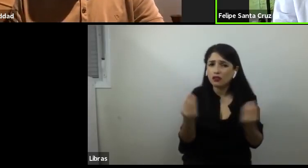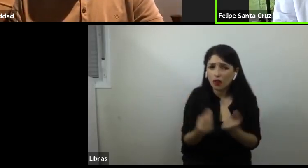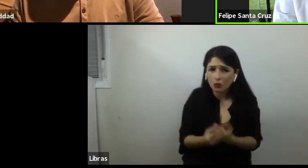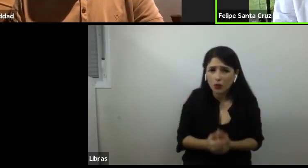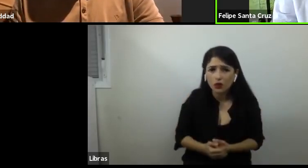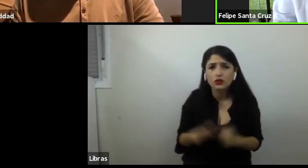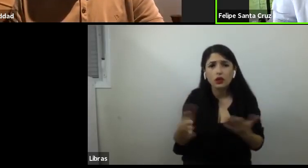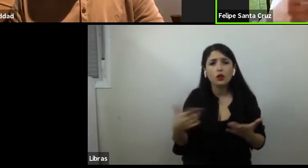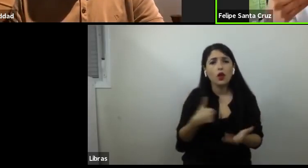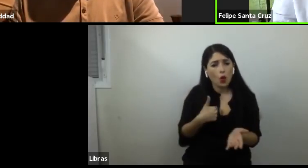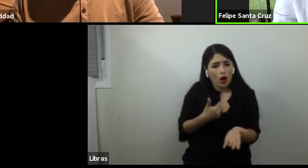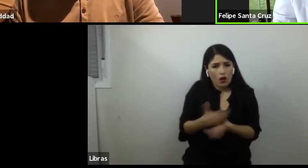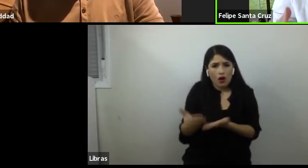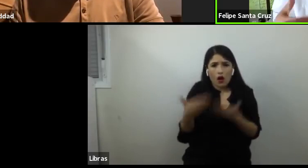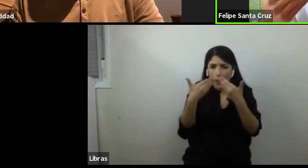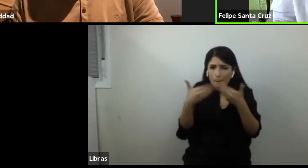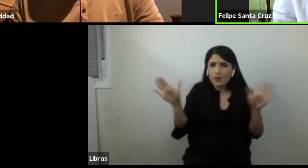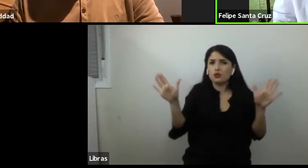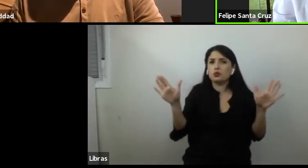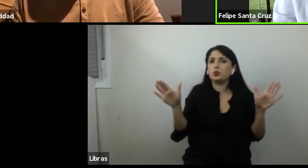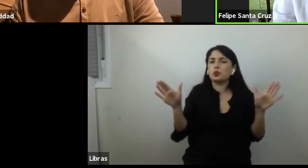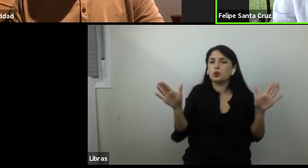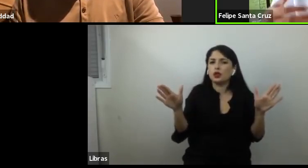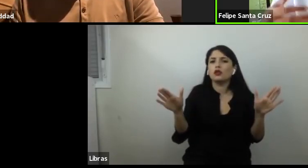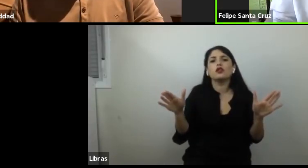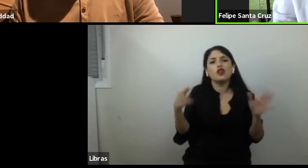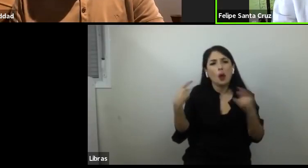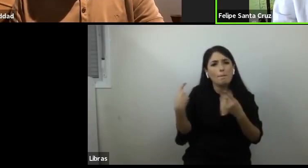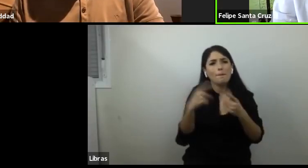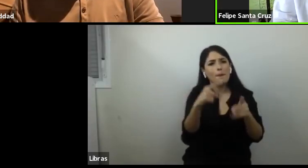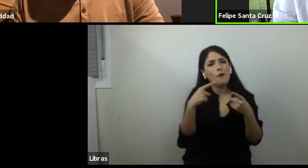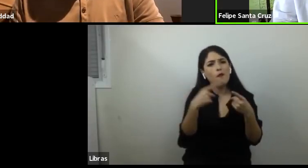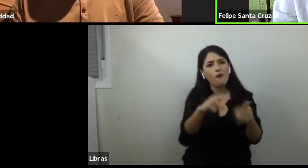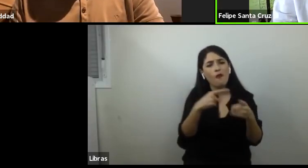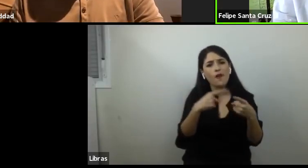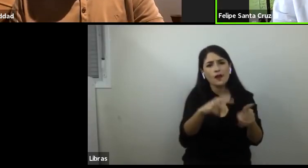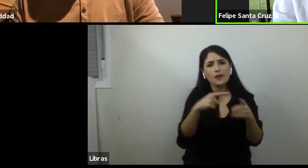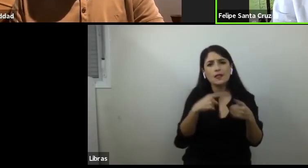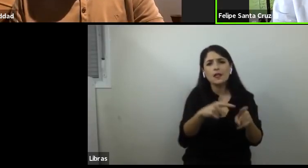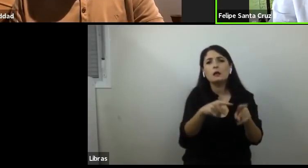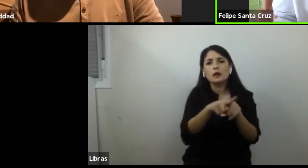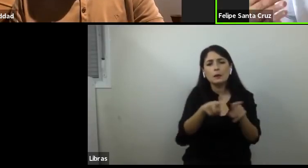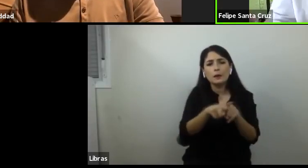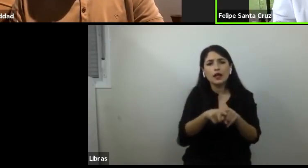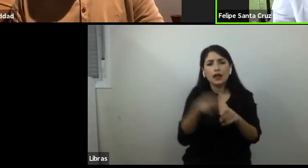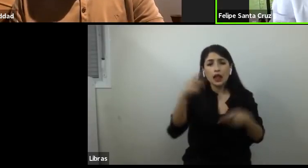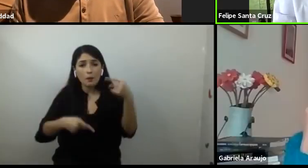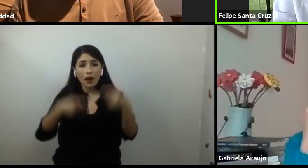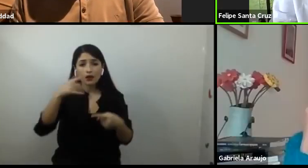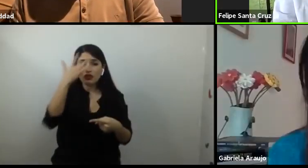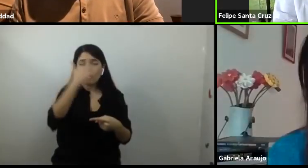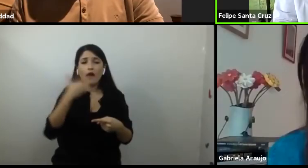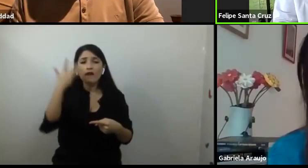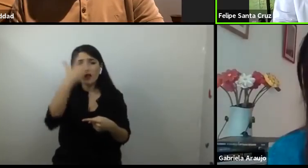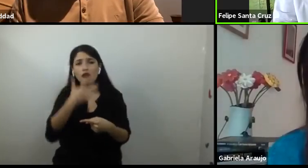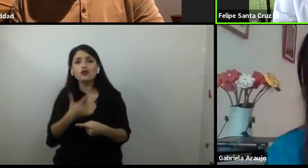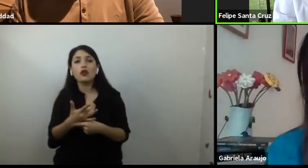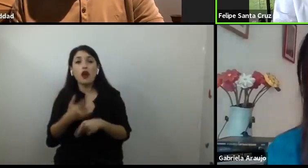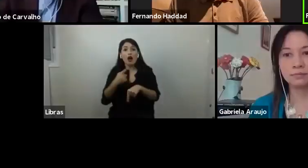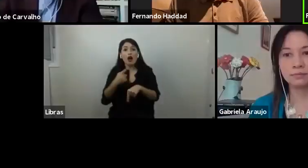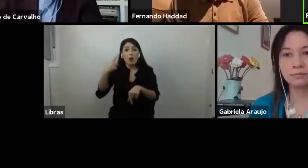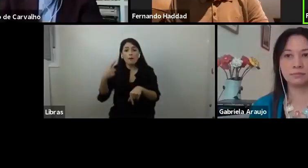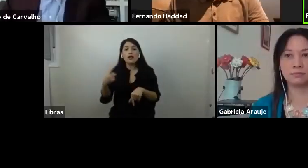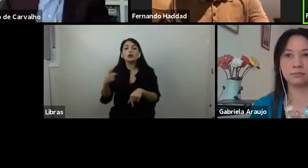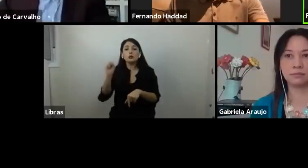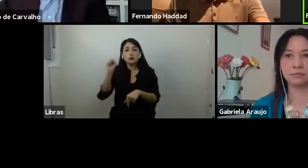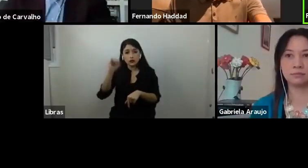minha abertura, uma provocação, até para o debate com o Haddad, de que é hora de